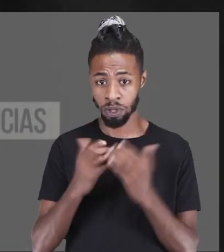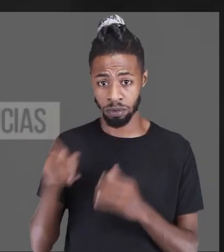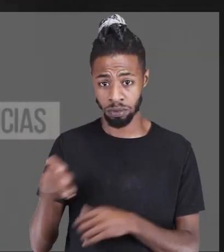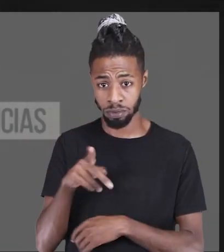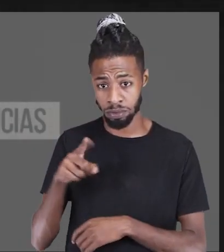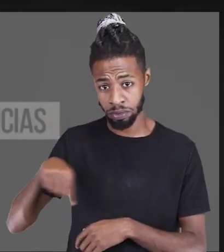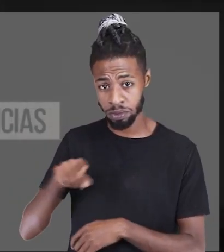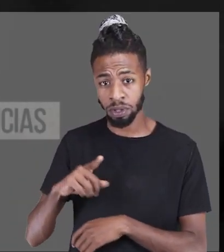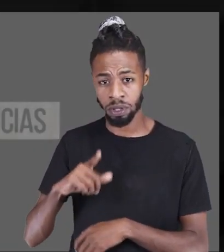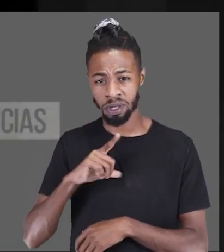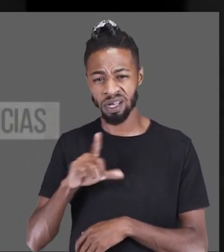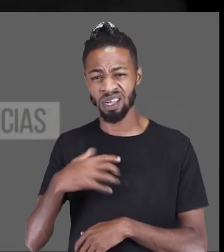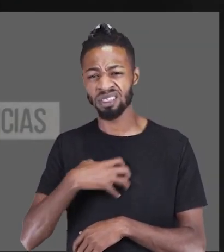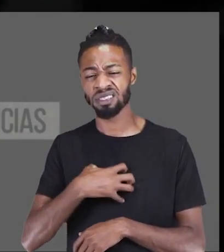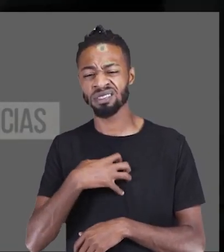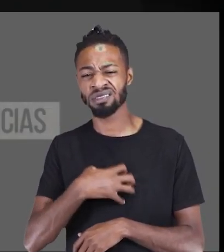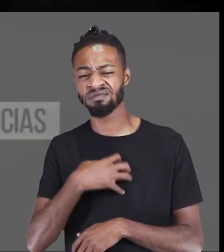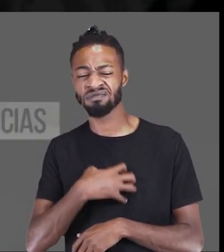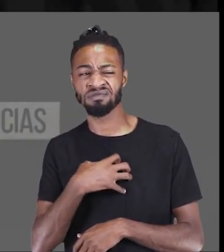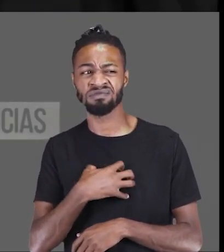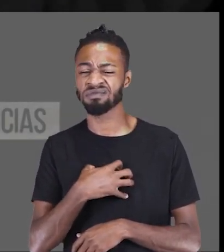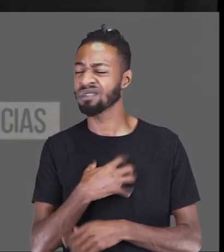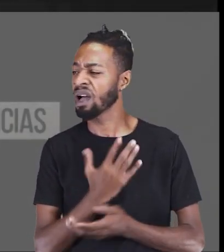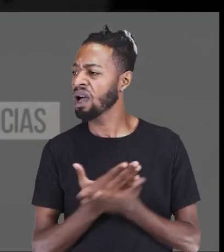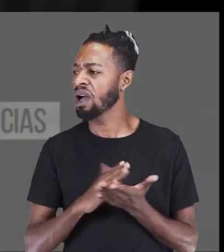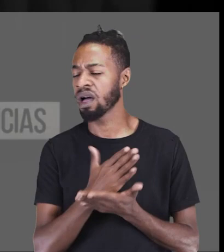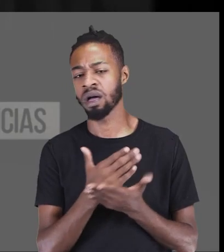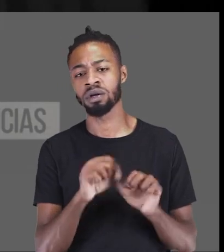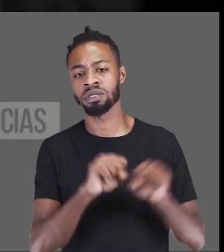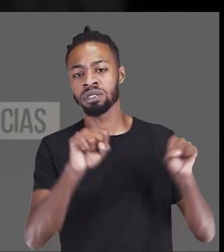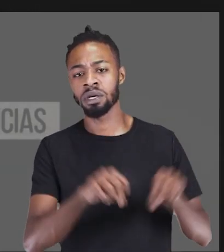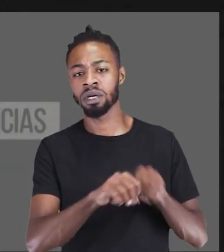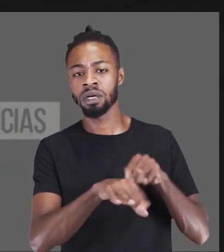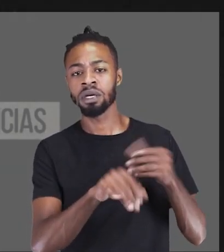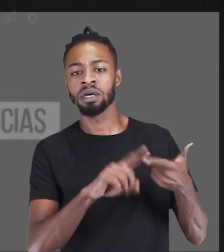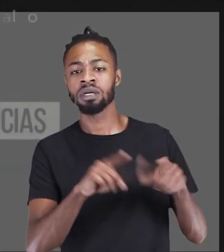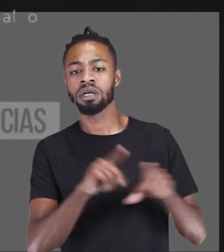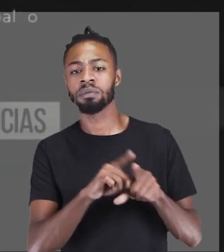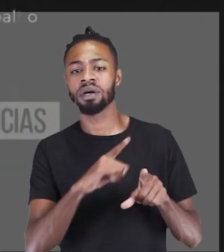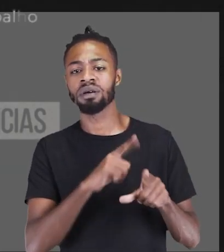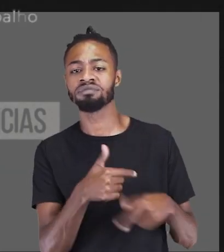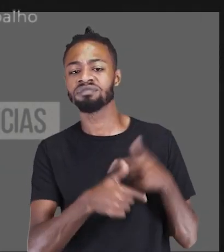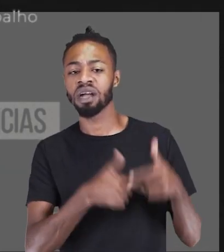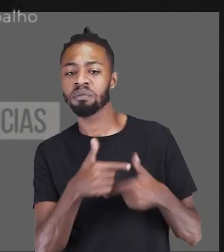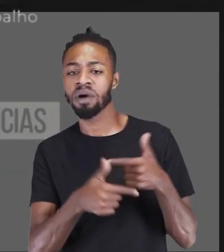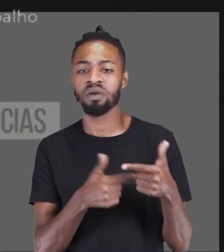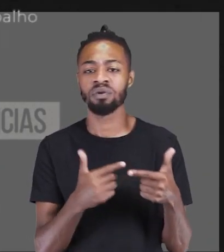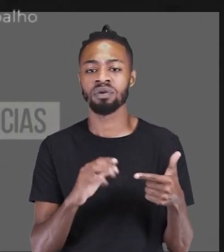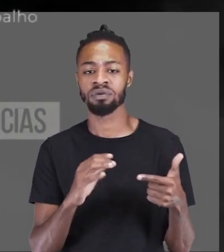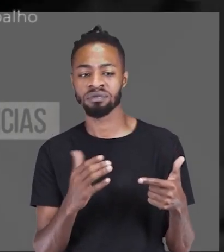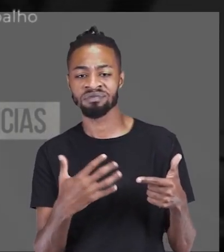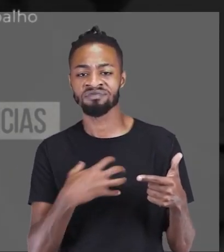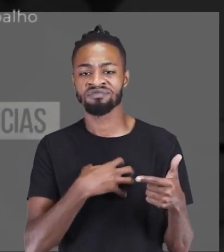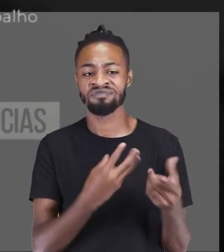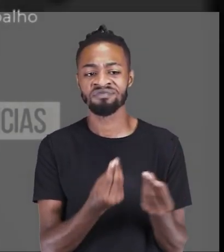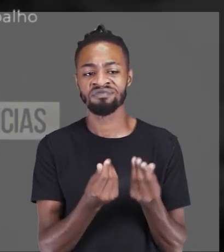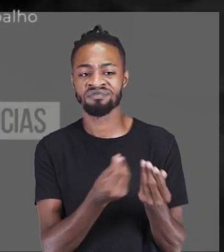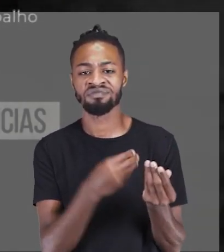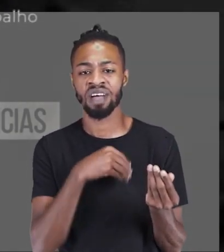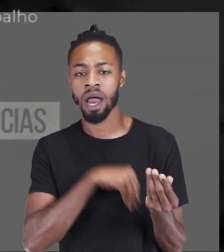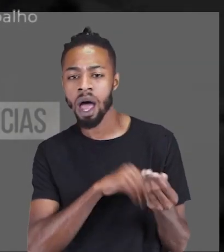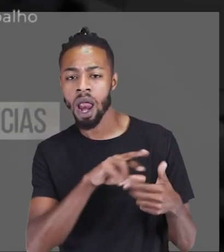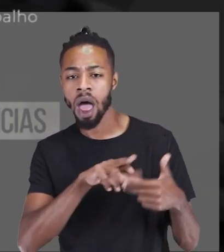Na comunidade docente há uma insatisfação com o sistema educacional e as atuais condições de trabalho nesse ciclo não facilitam